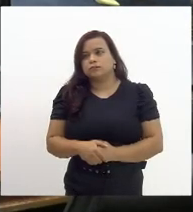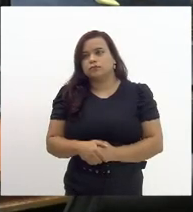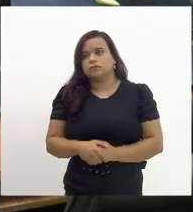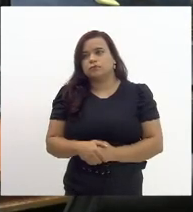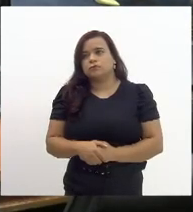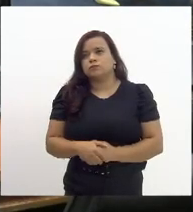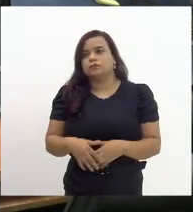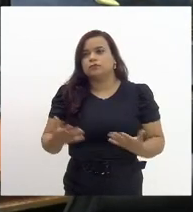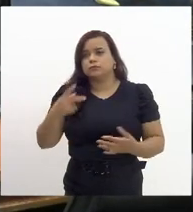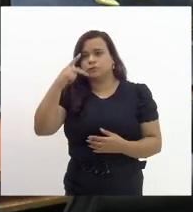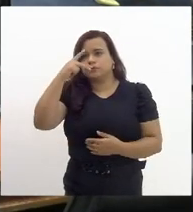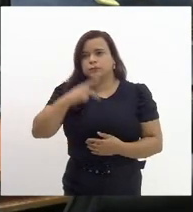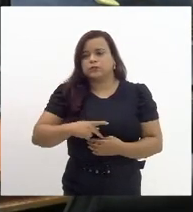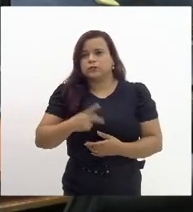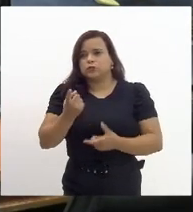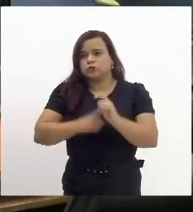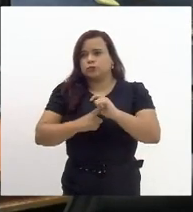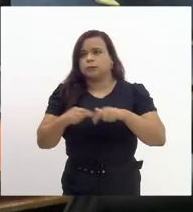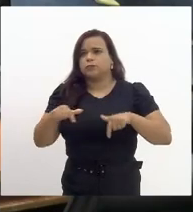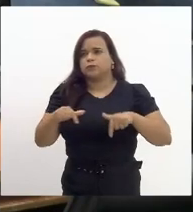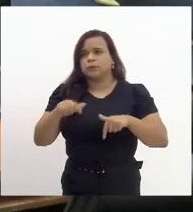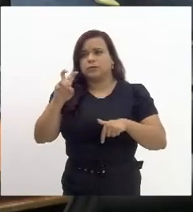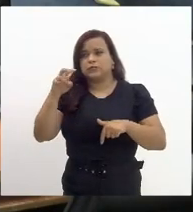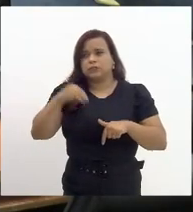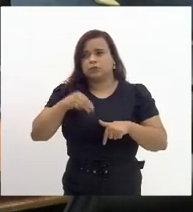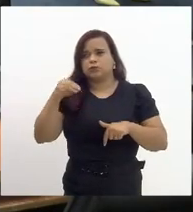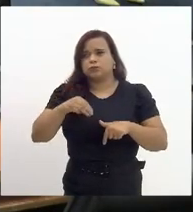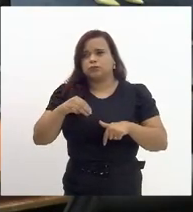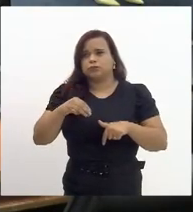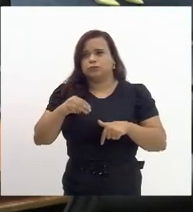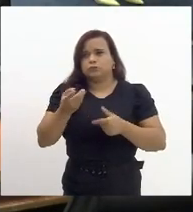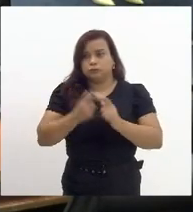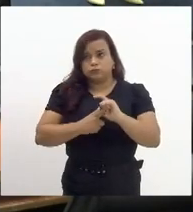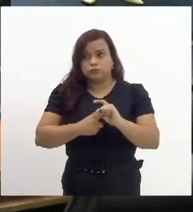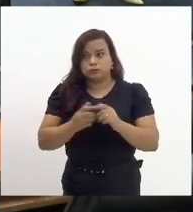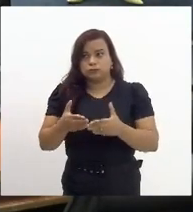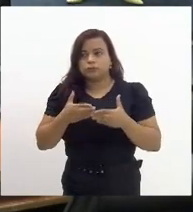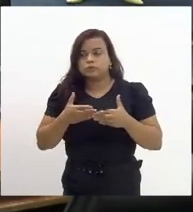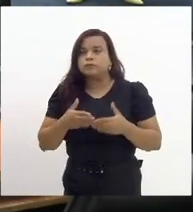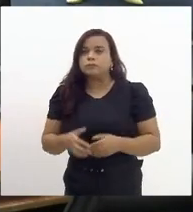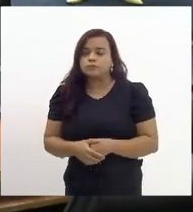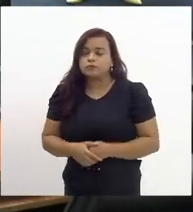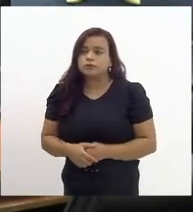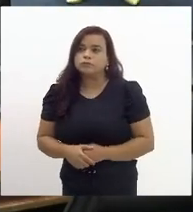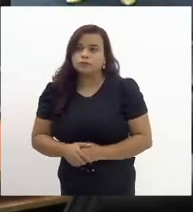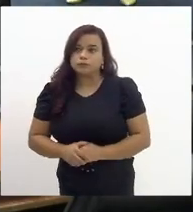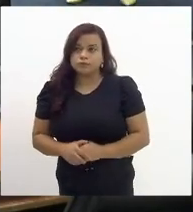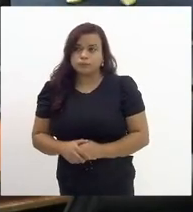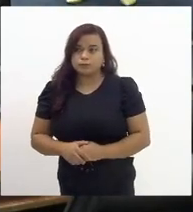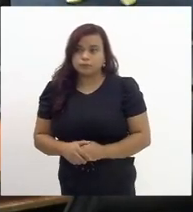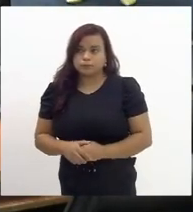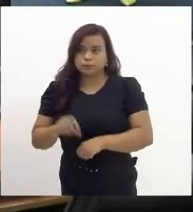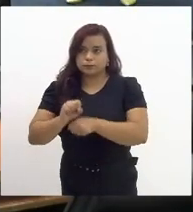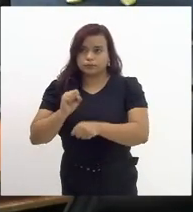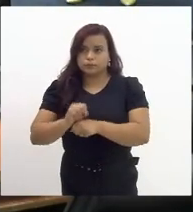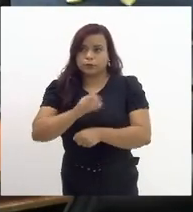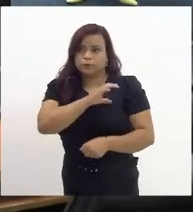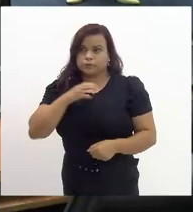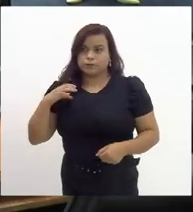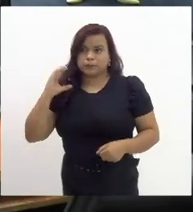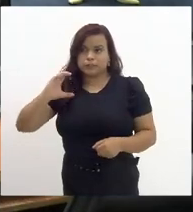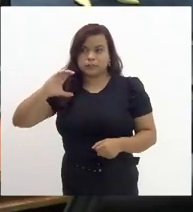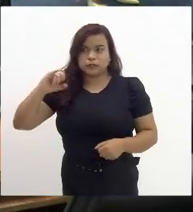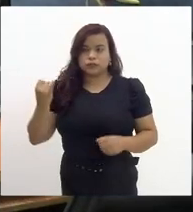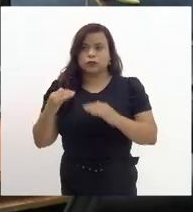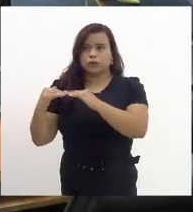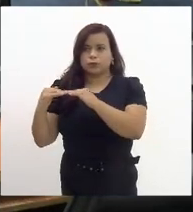A presidência vai suspender os trabalhos por 5 minutos, enquanto o CCJ chega ao acordo aqui com o